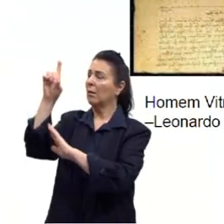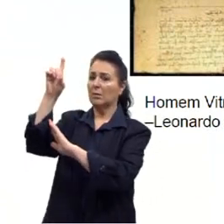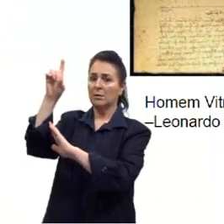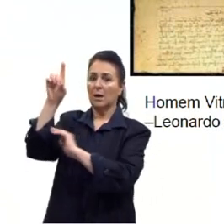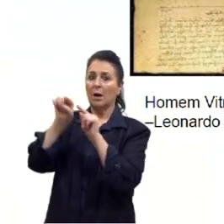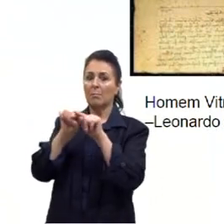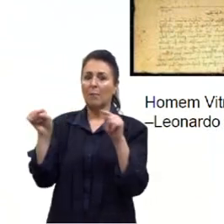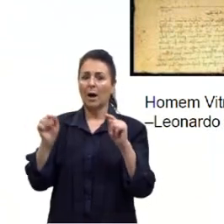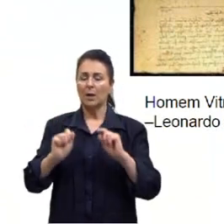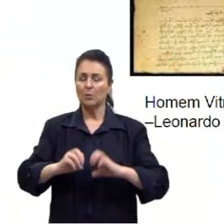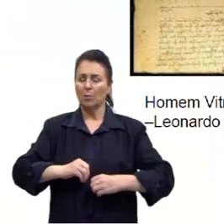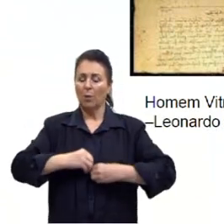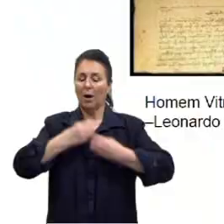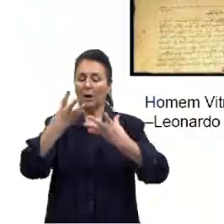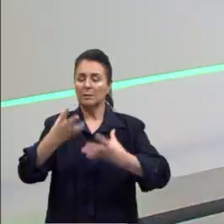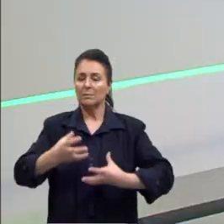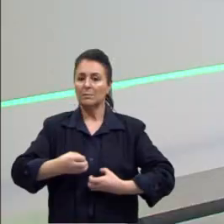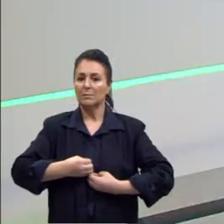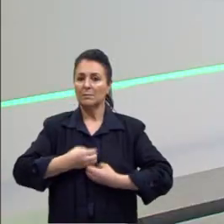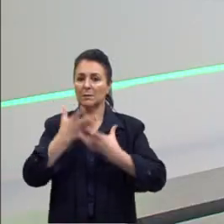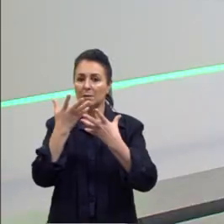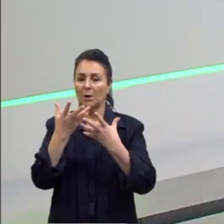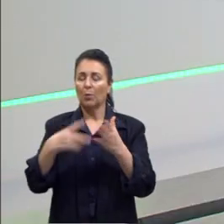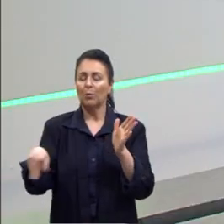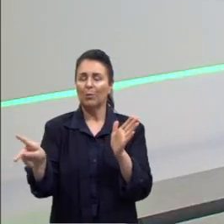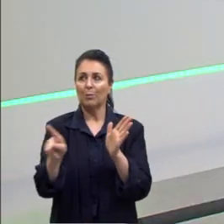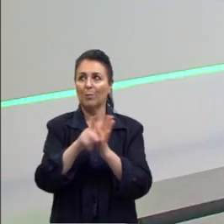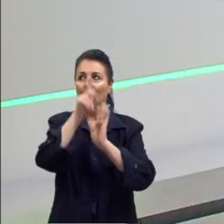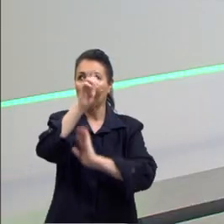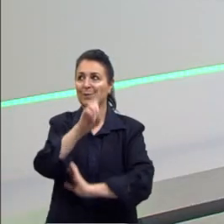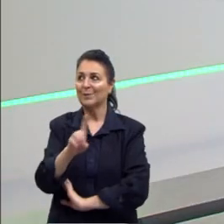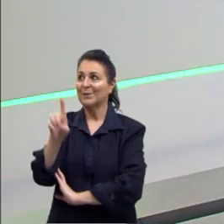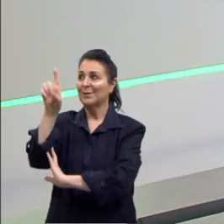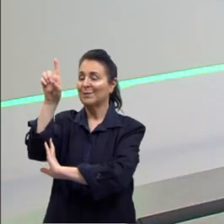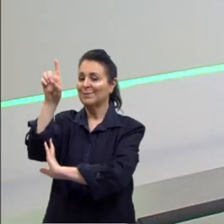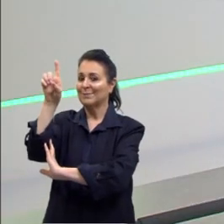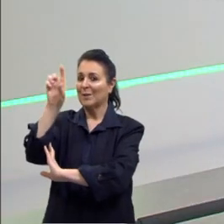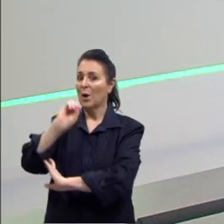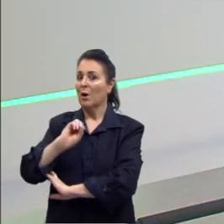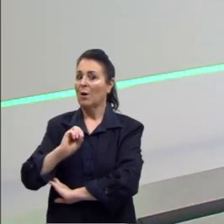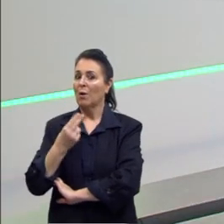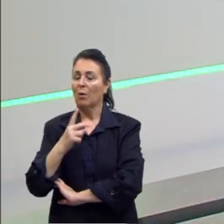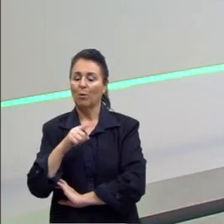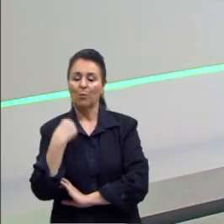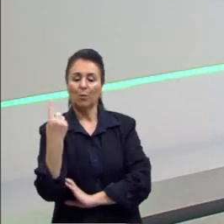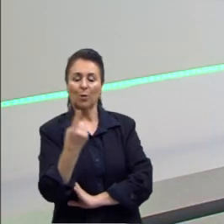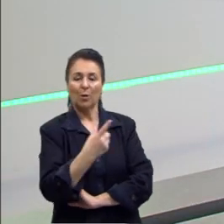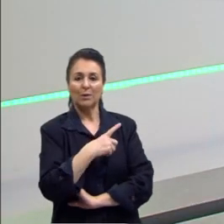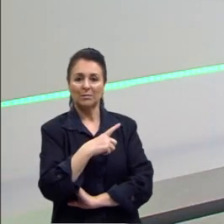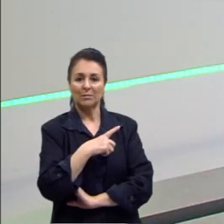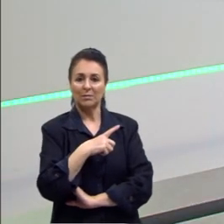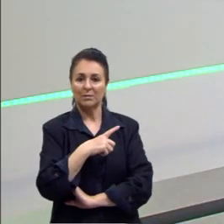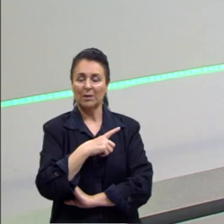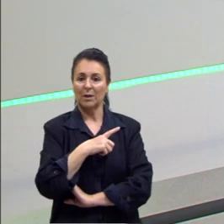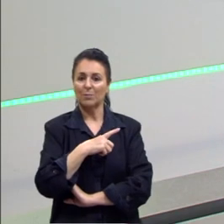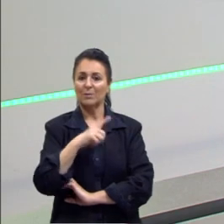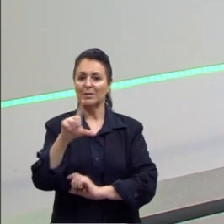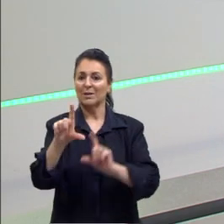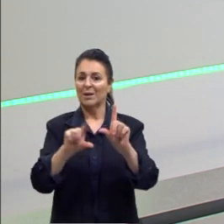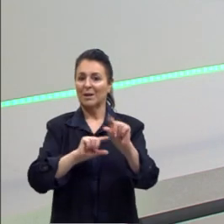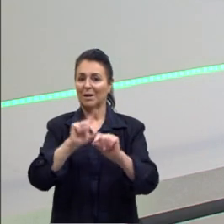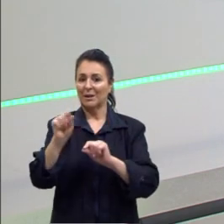mais grandiosa do próprio Deus ou seja nós temos a